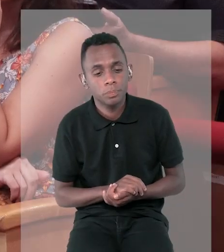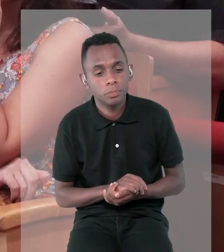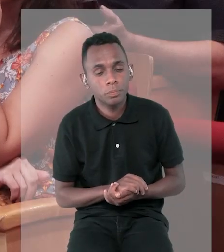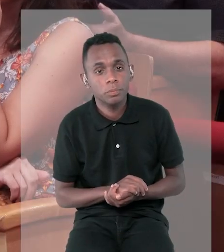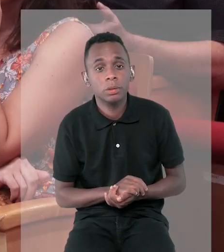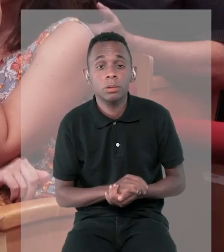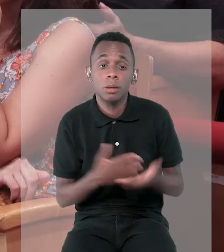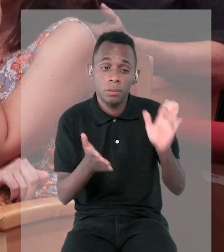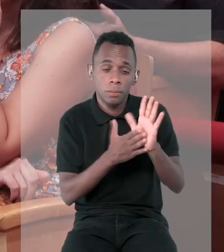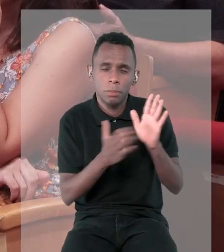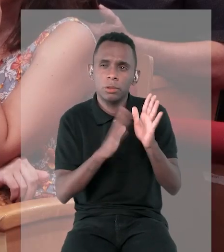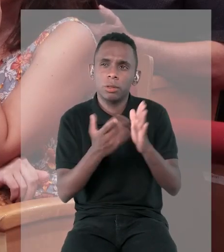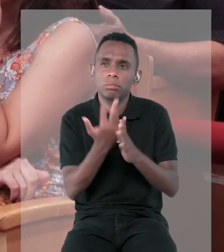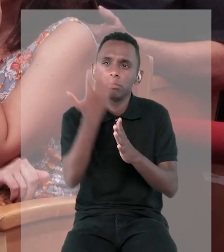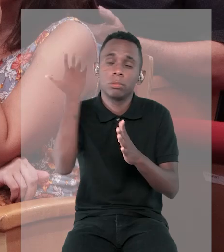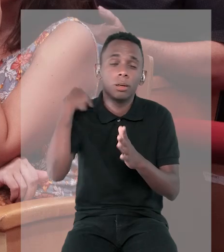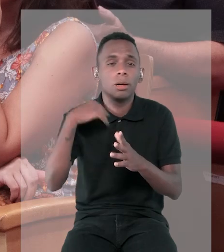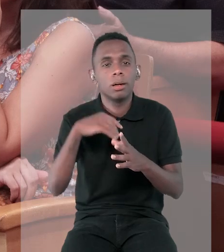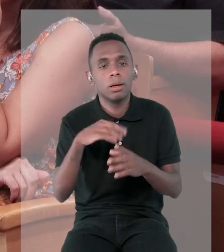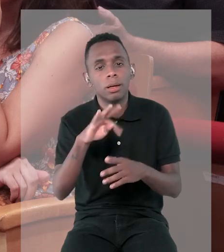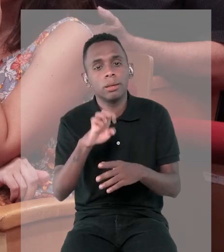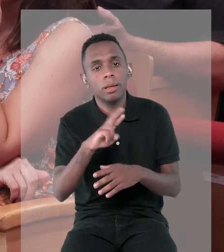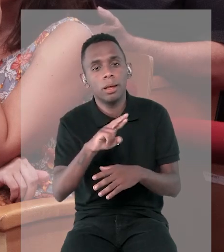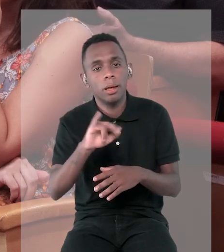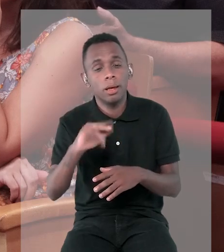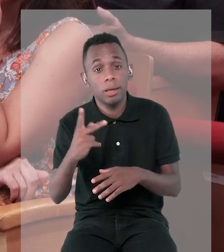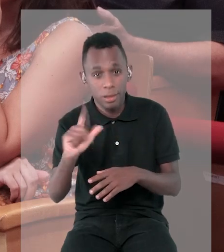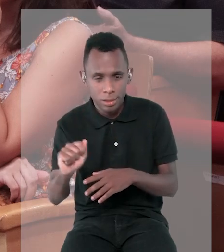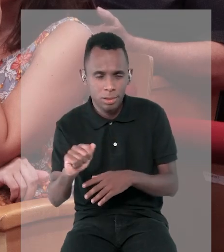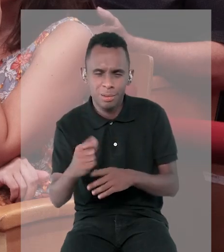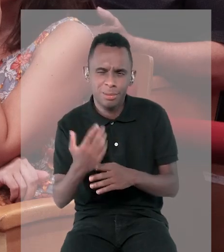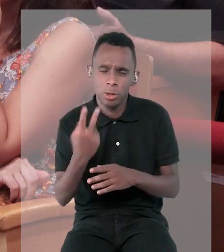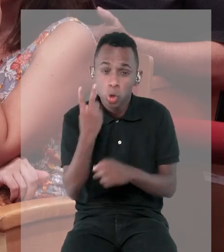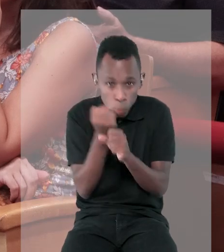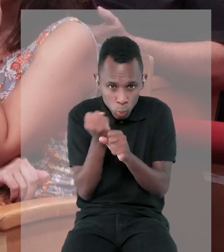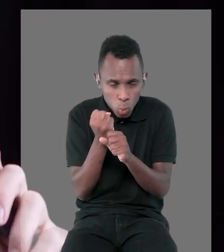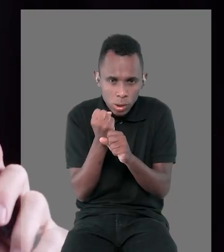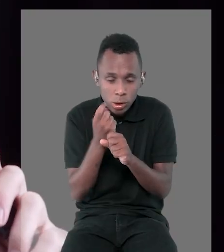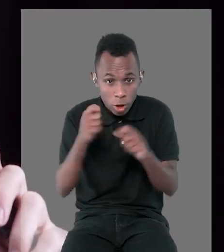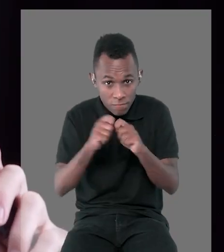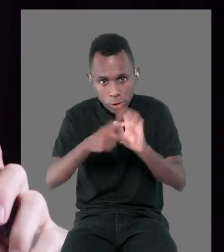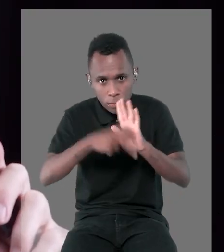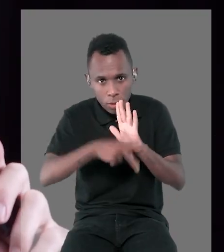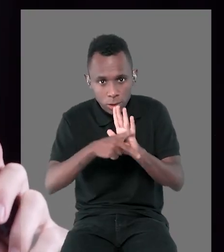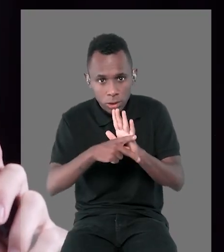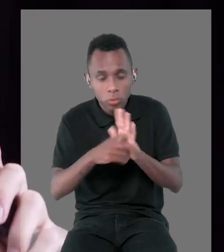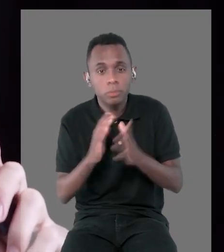esse programa, um programa antigo nosso chamado Terrinha, que é muito efetivo. Para te dar um exemplo, no 2º ano que nós fizemos esse